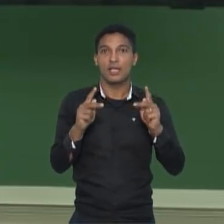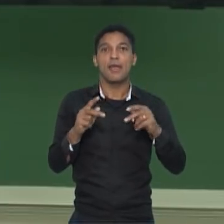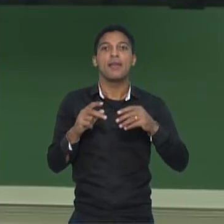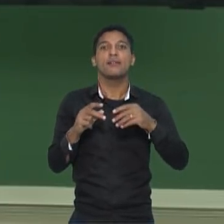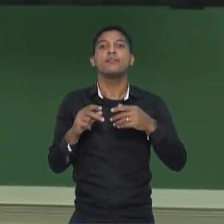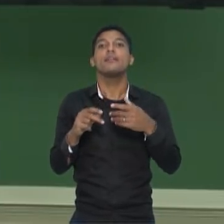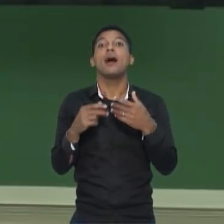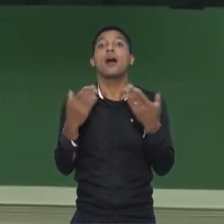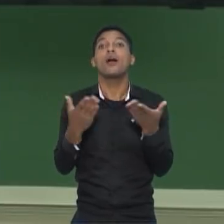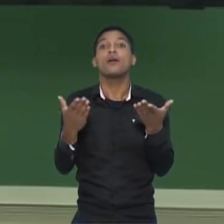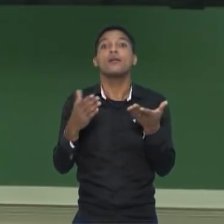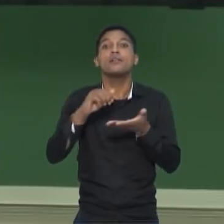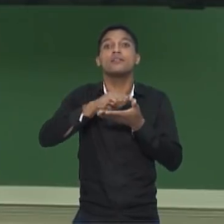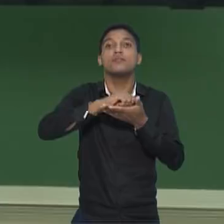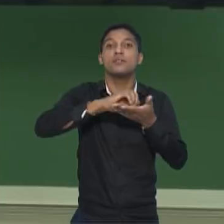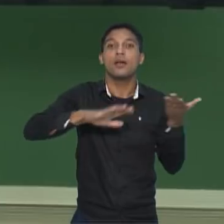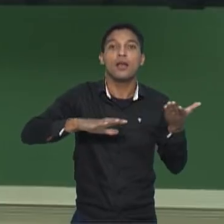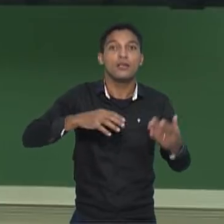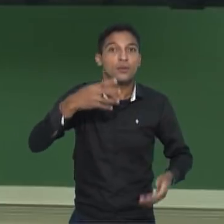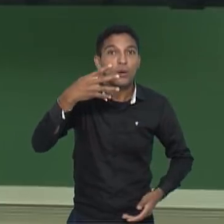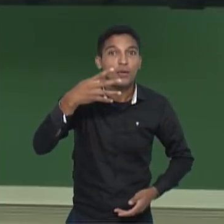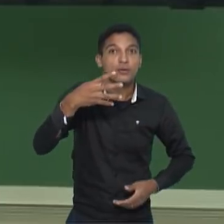número 4?